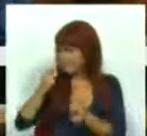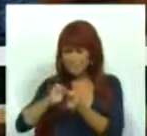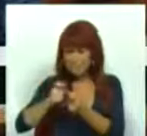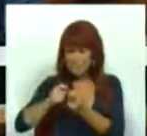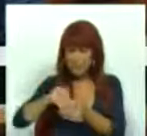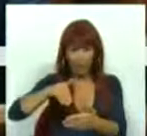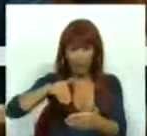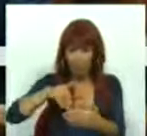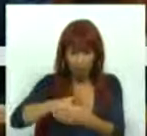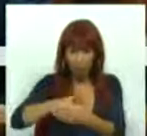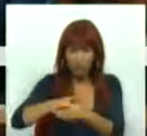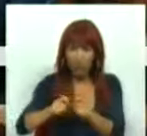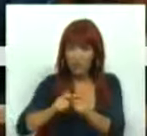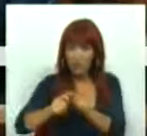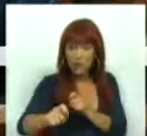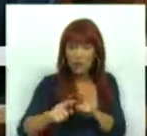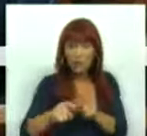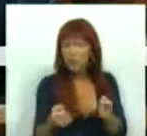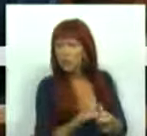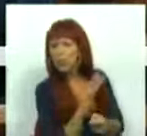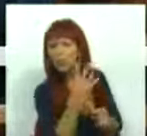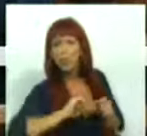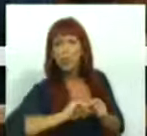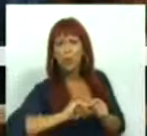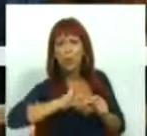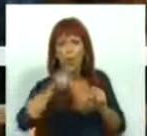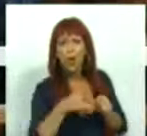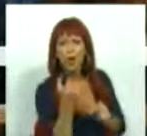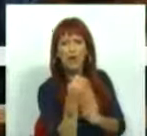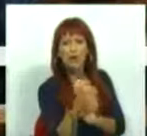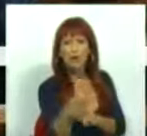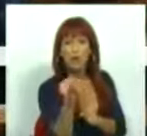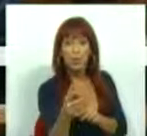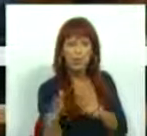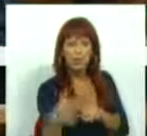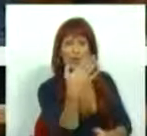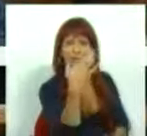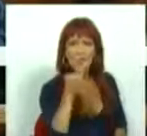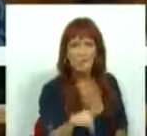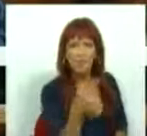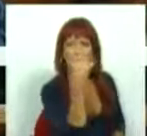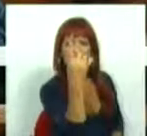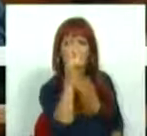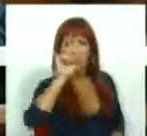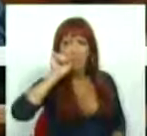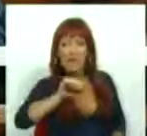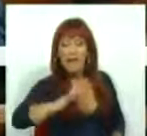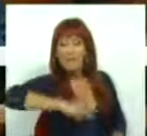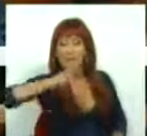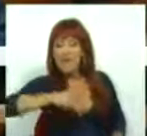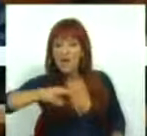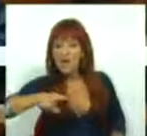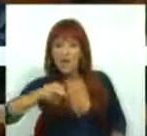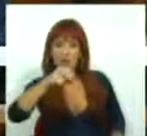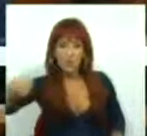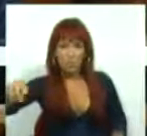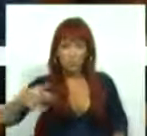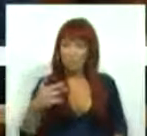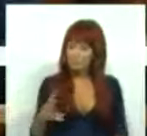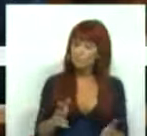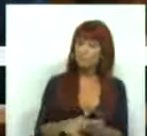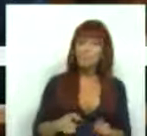próximo do limite que definimos para o conjunto de 2012, que é cerca de 7,6 mil milhões de euros.